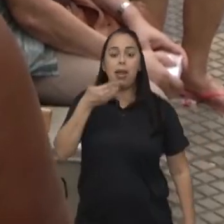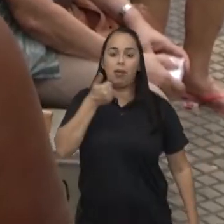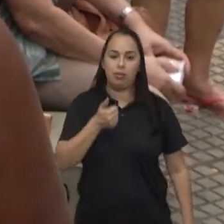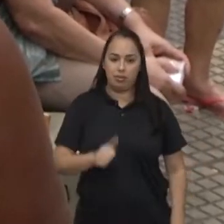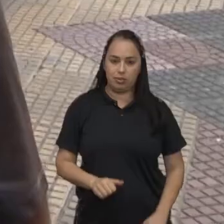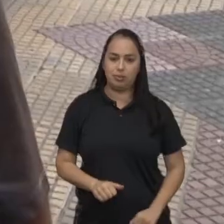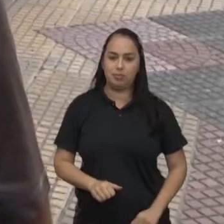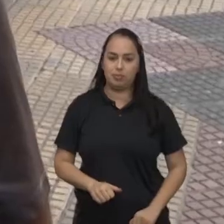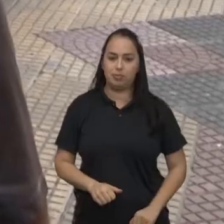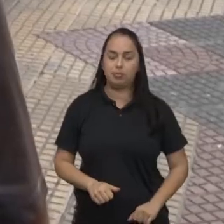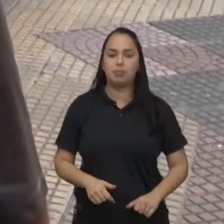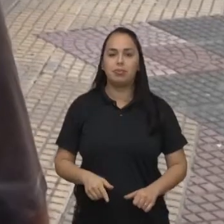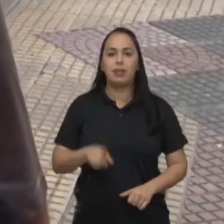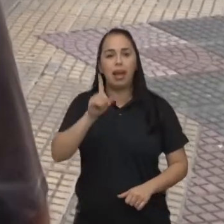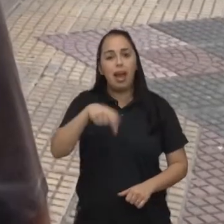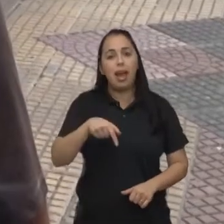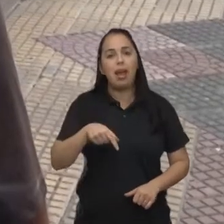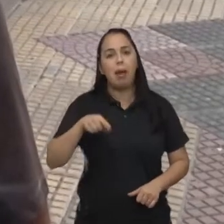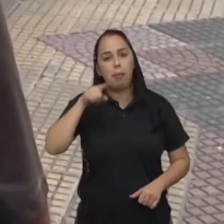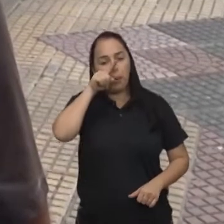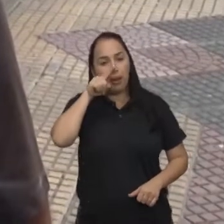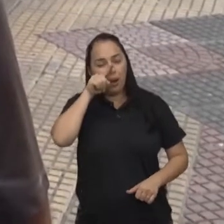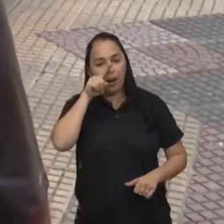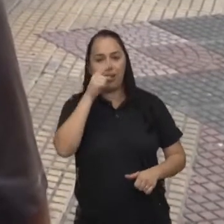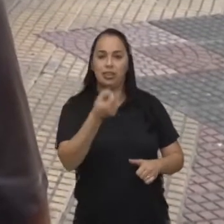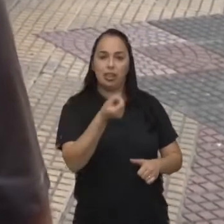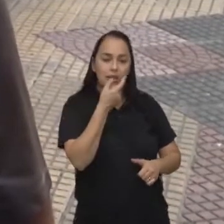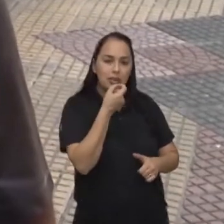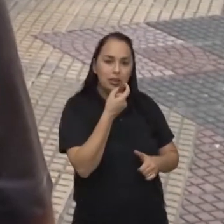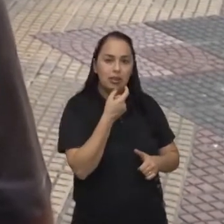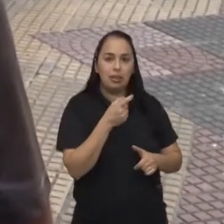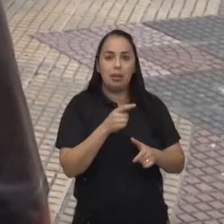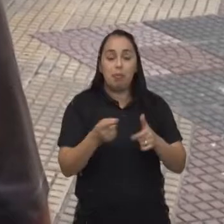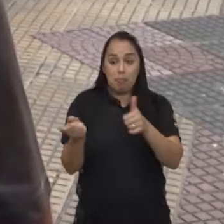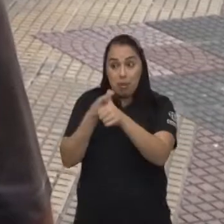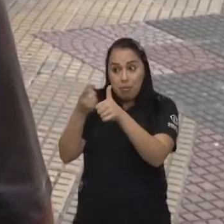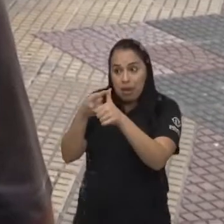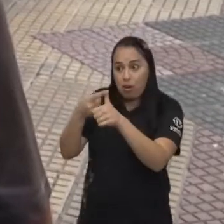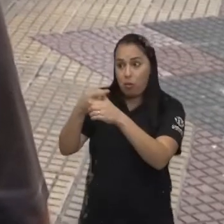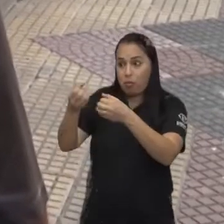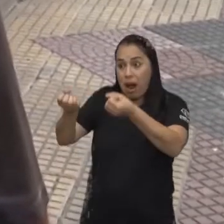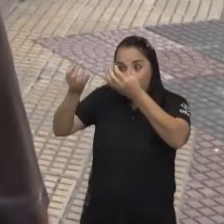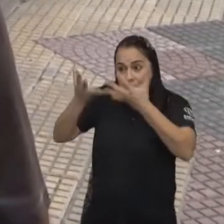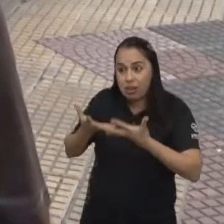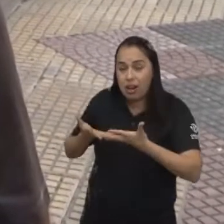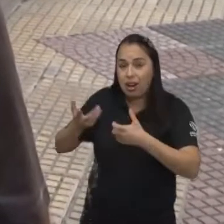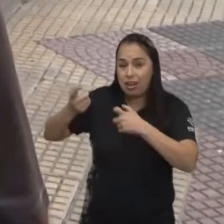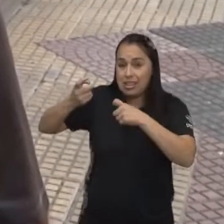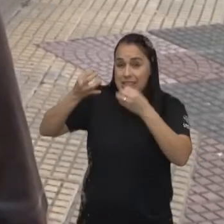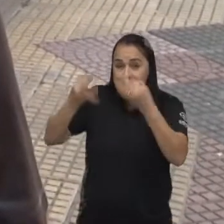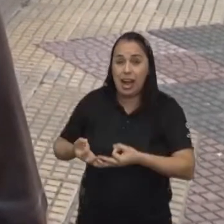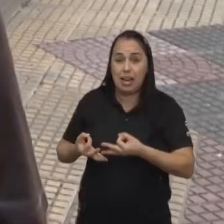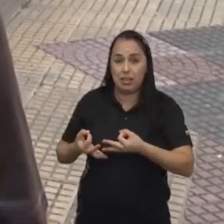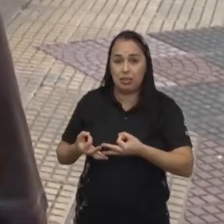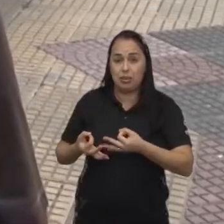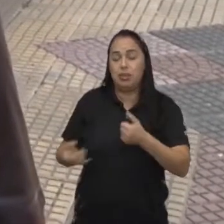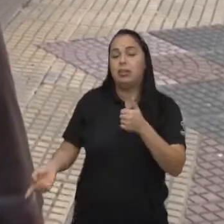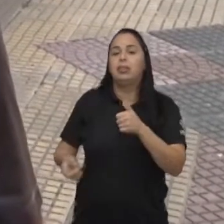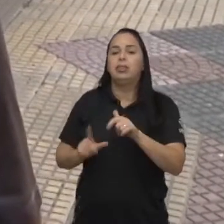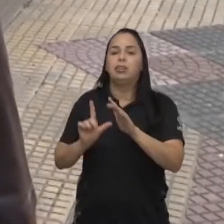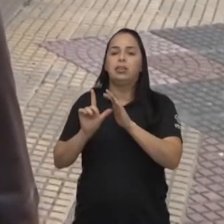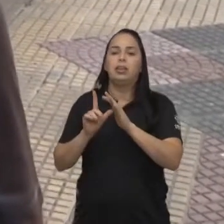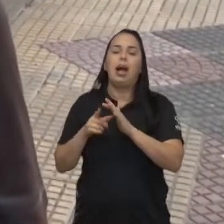forma da gente se prevenir né hum é um risco né cara a gente se auto medicar sem uma orientação de um profissional do Especialista e